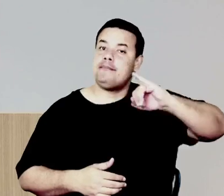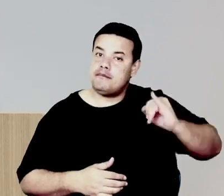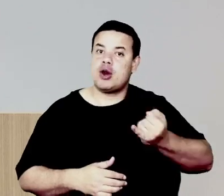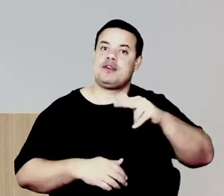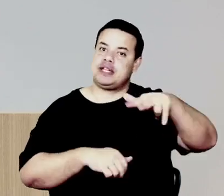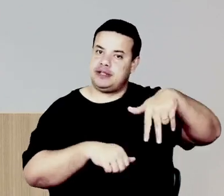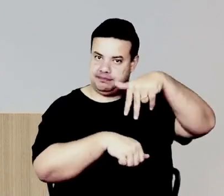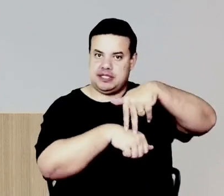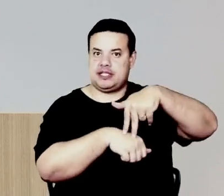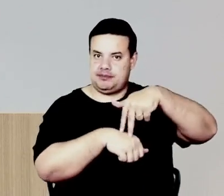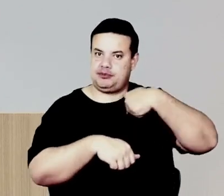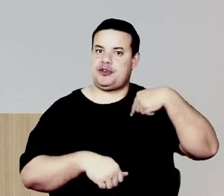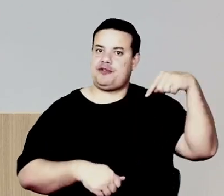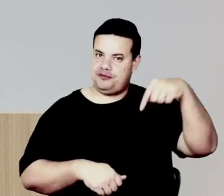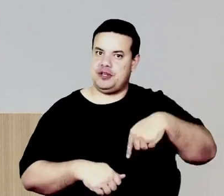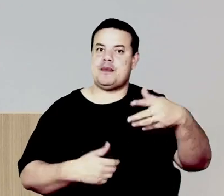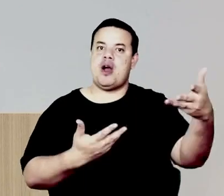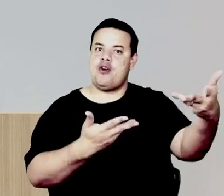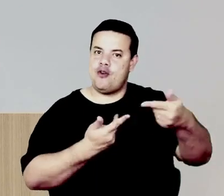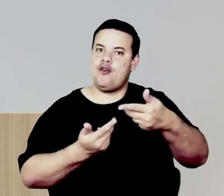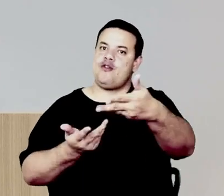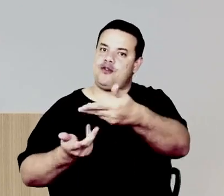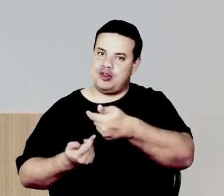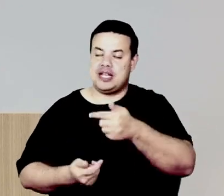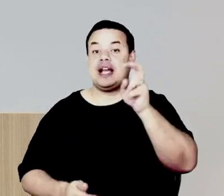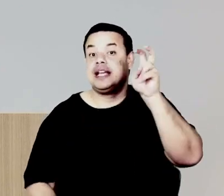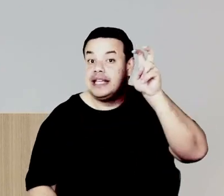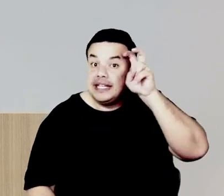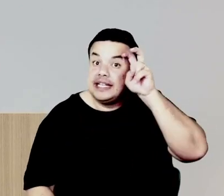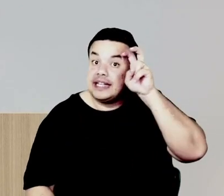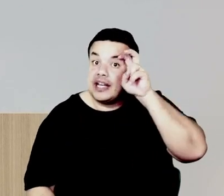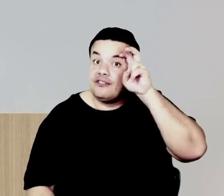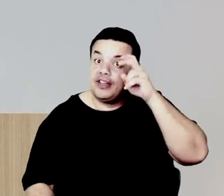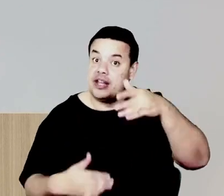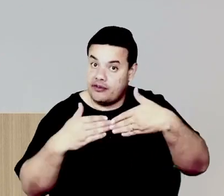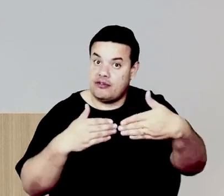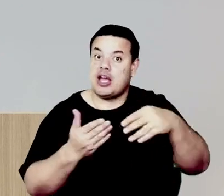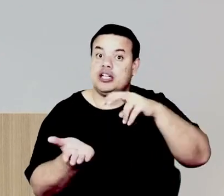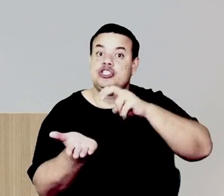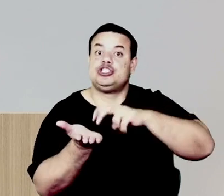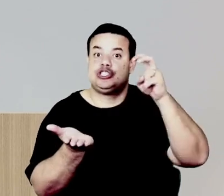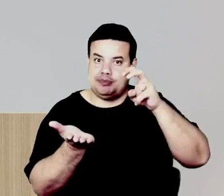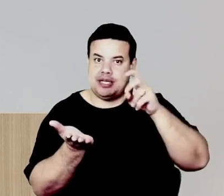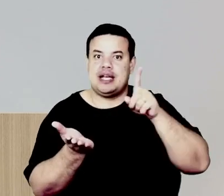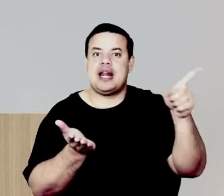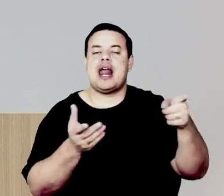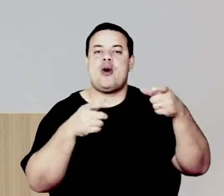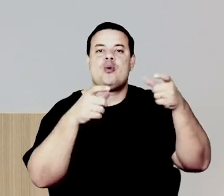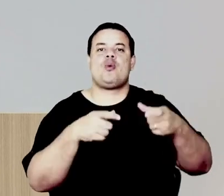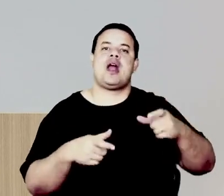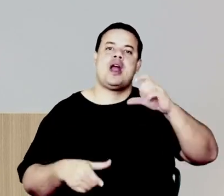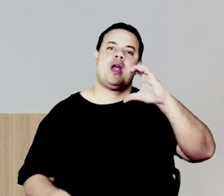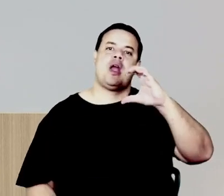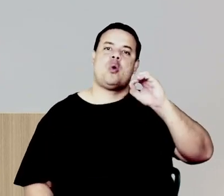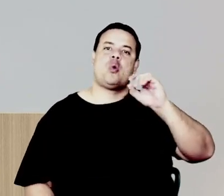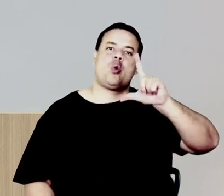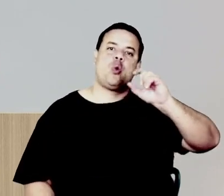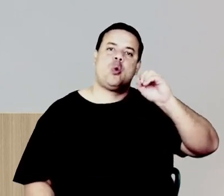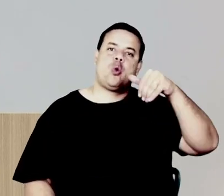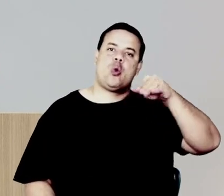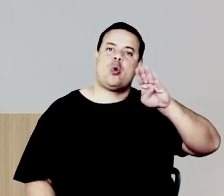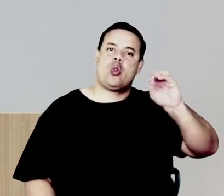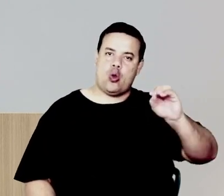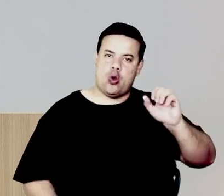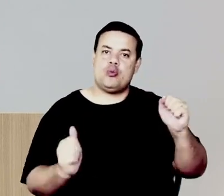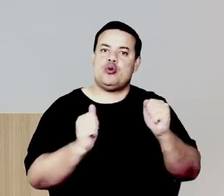convite. Na quinta-feira, no período da manhã, estaremos ali na Colombo, juntamente com alguns alunos da